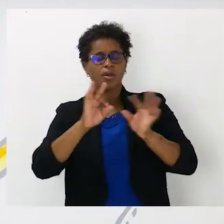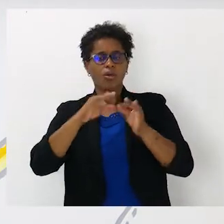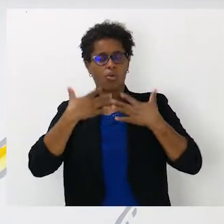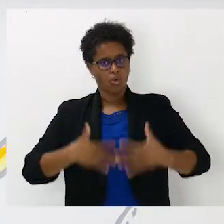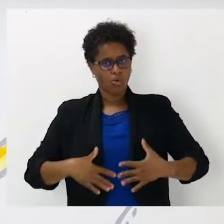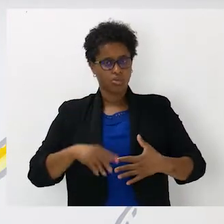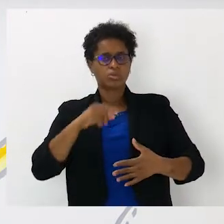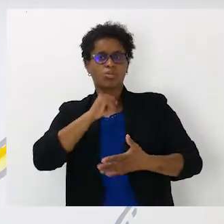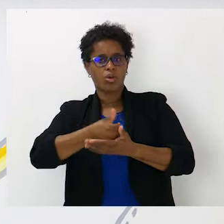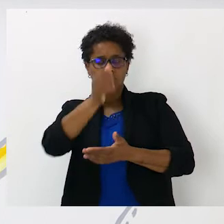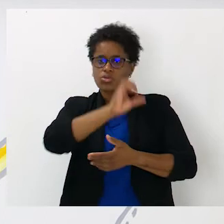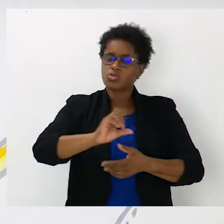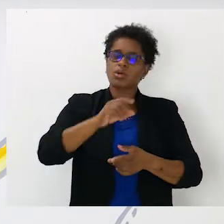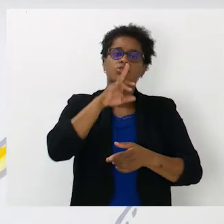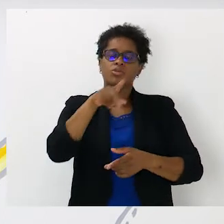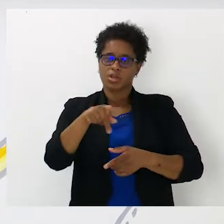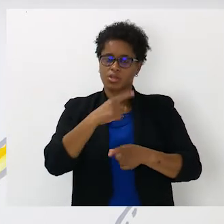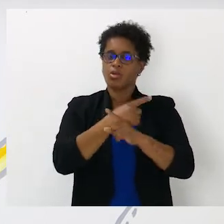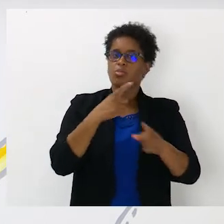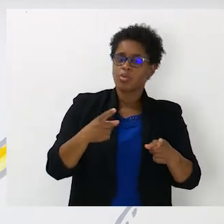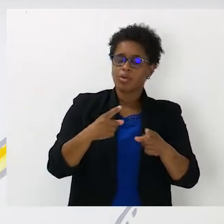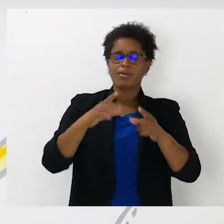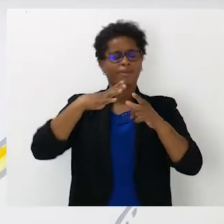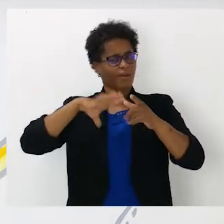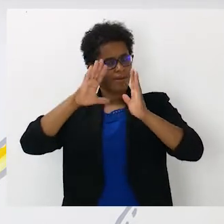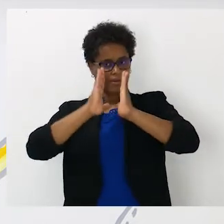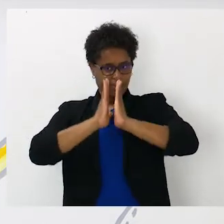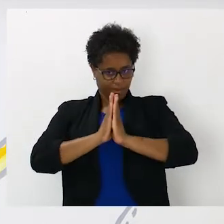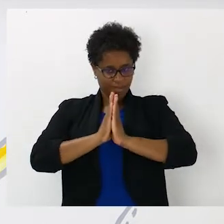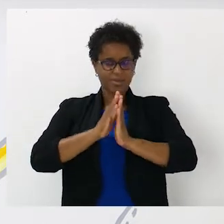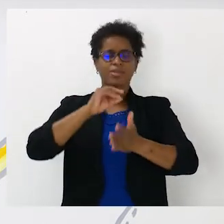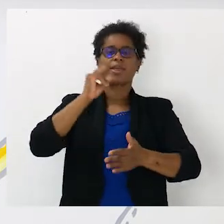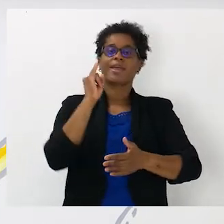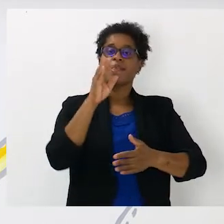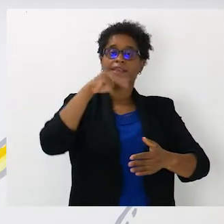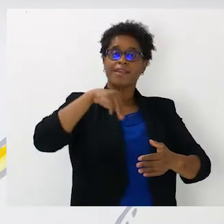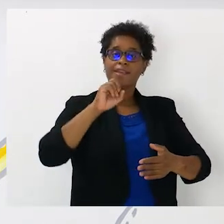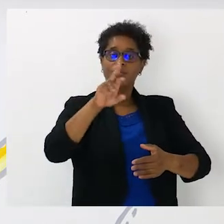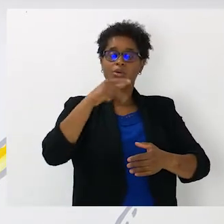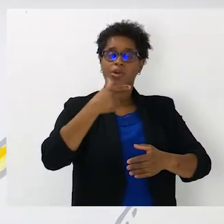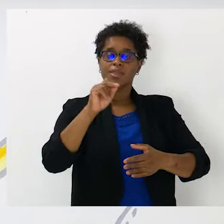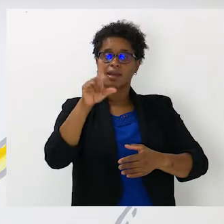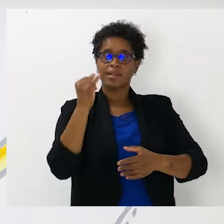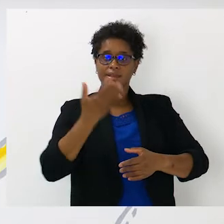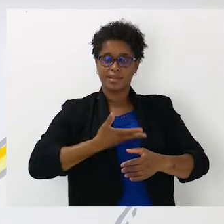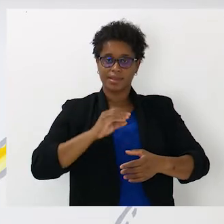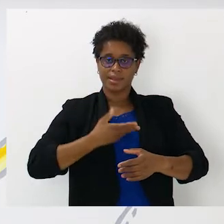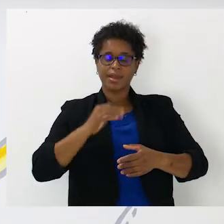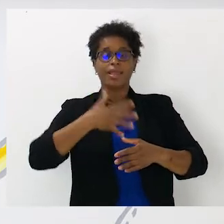essa. Por causa da crença na imortalidade da alma e na